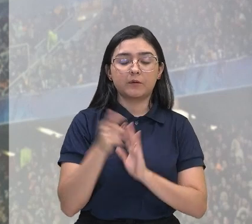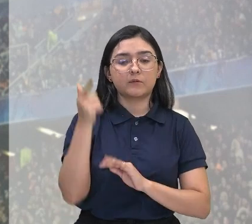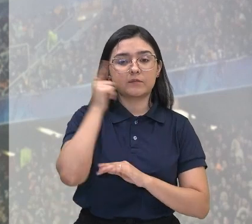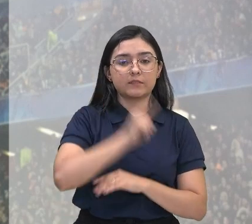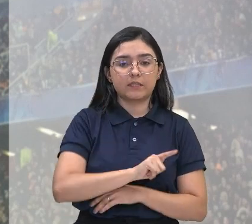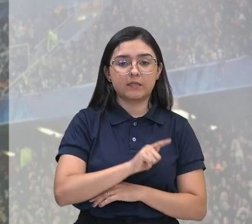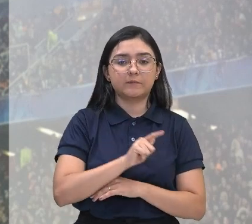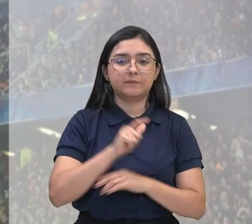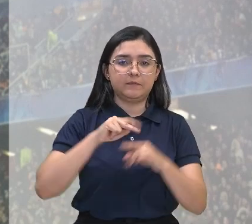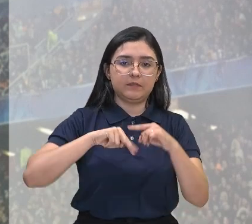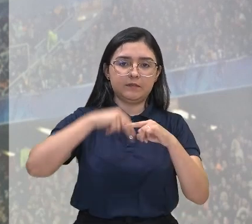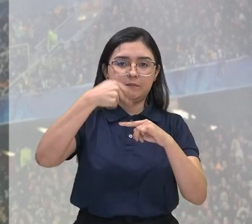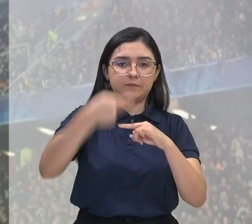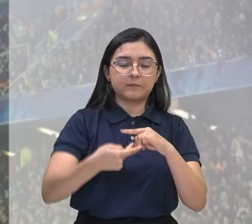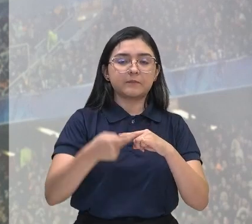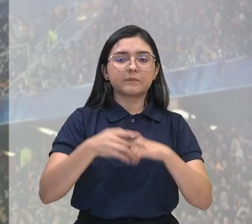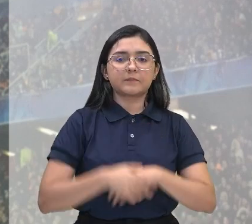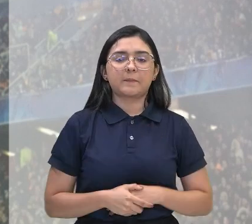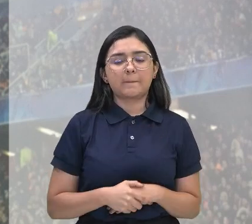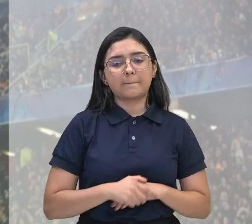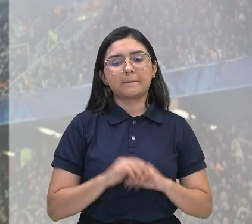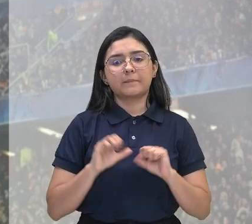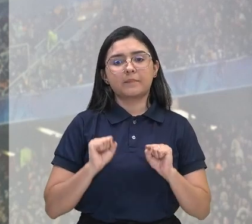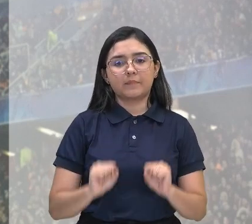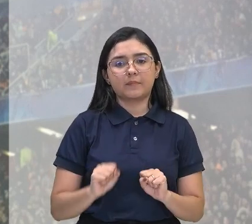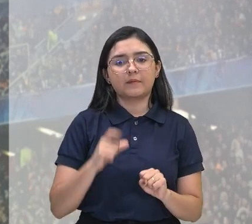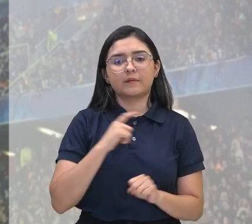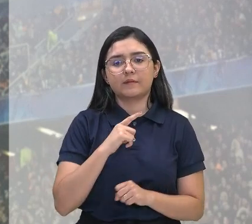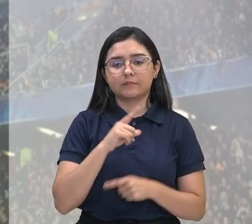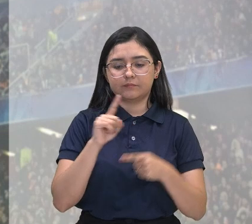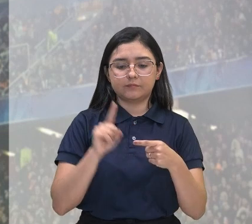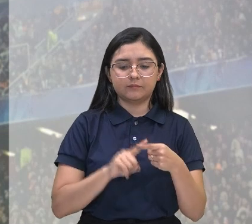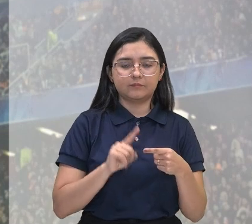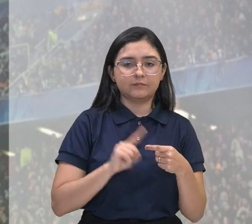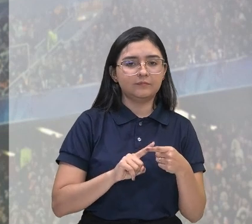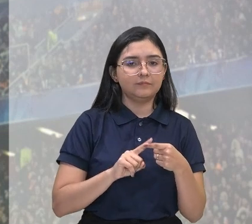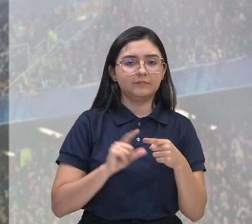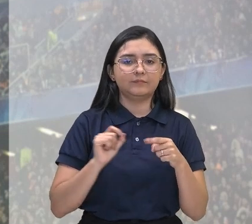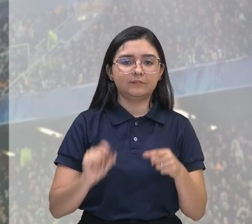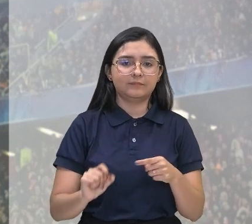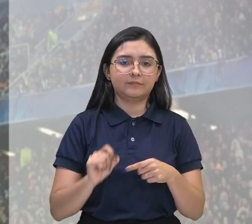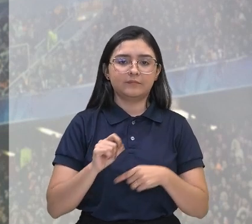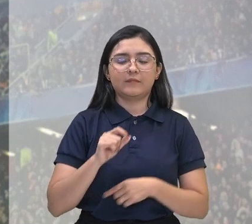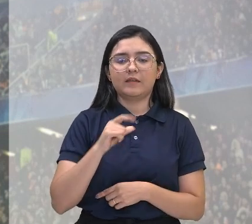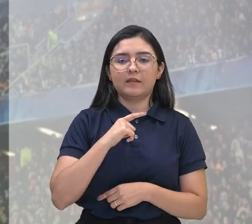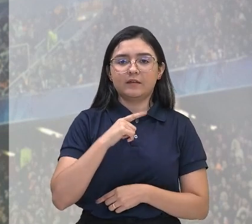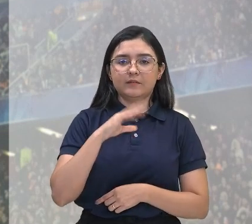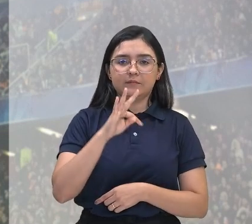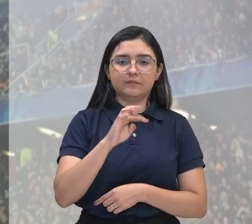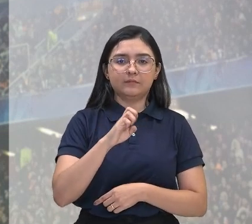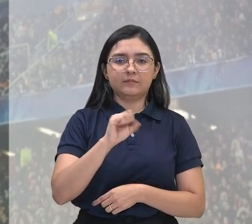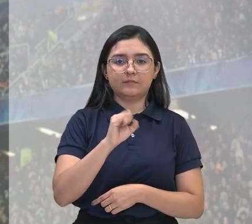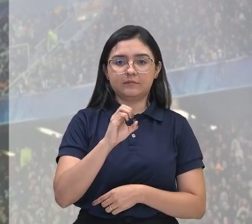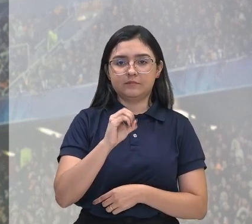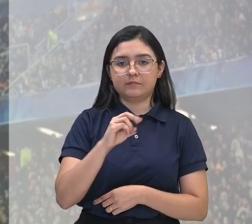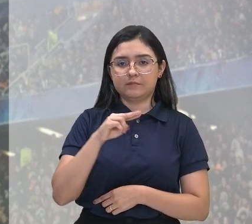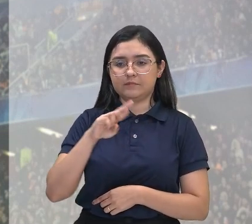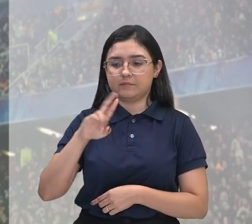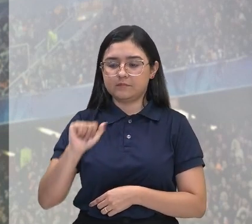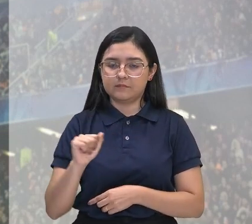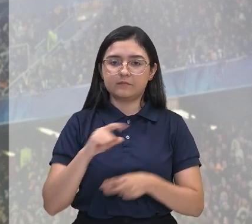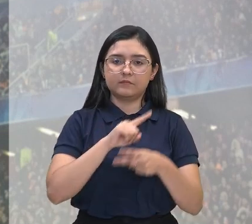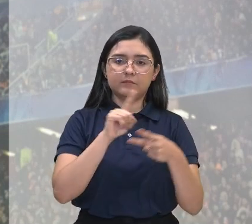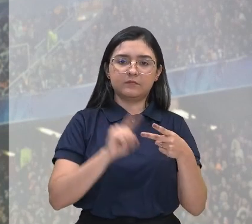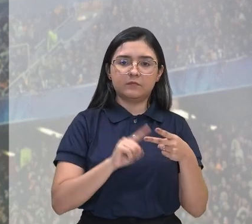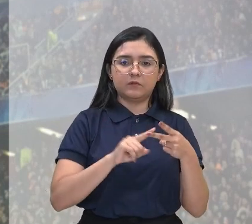esse salto, né? A gente pode usar o estilo tesoura ou o estilo flop, que é nome conferido aí ao autor do